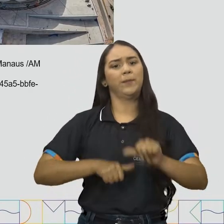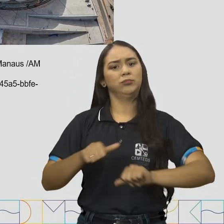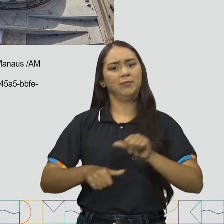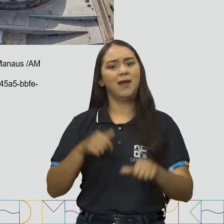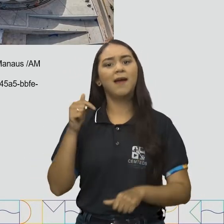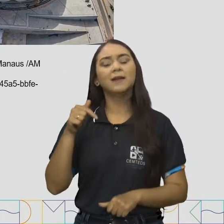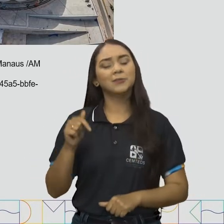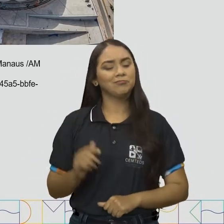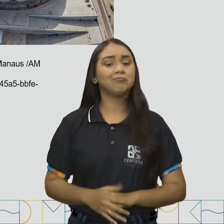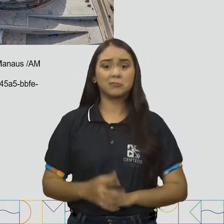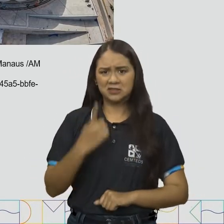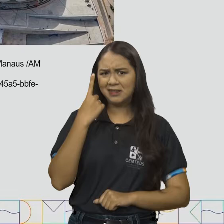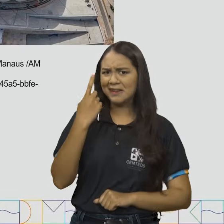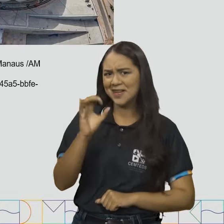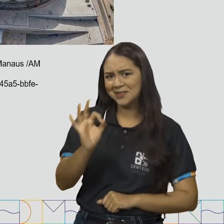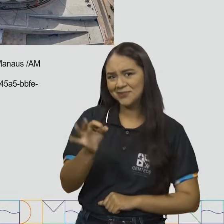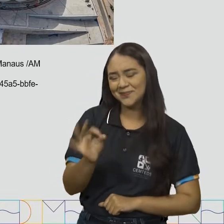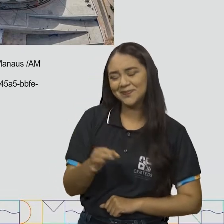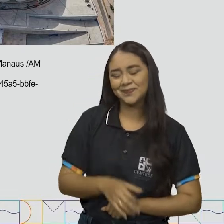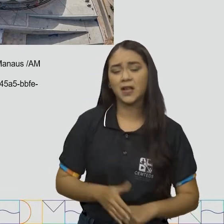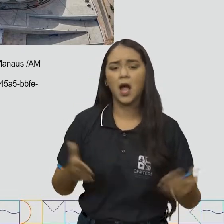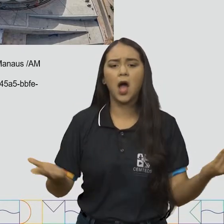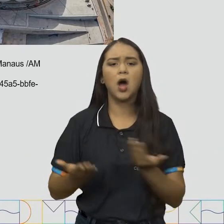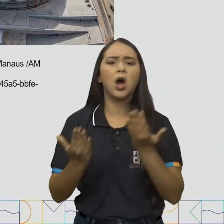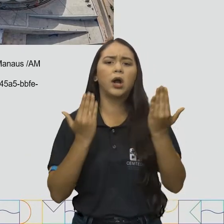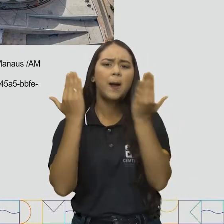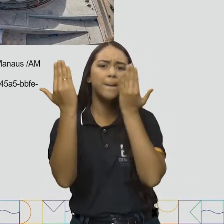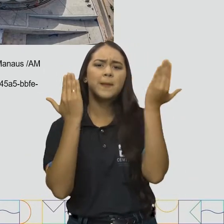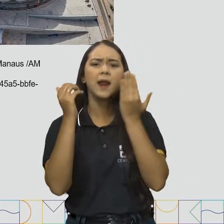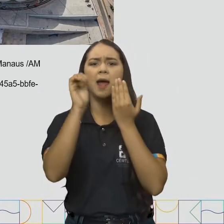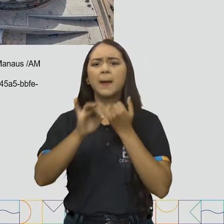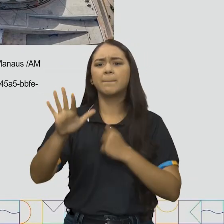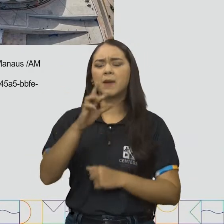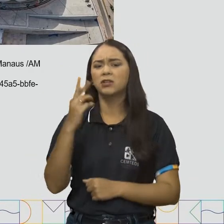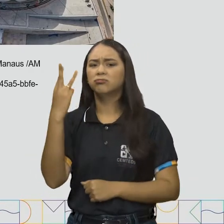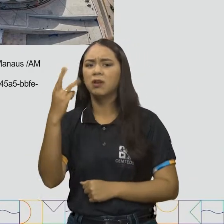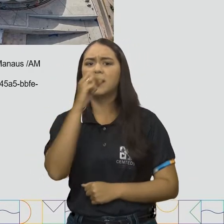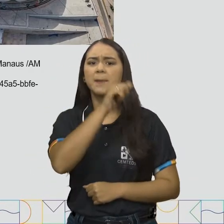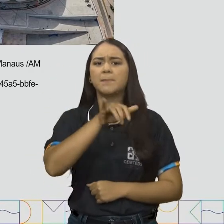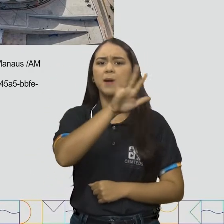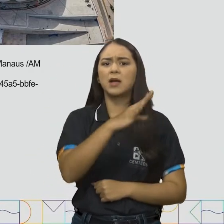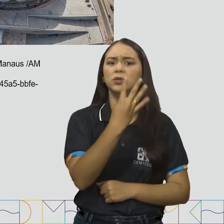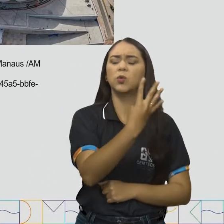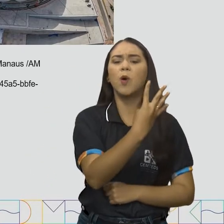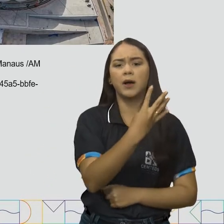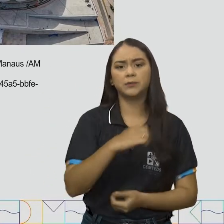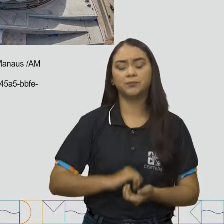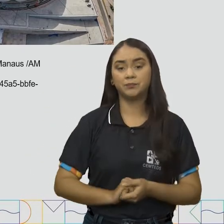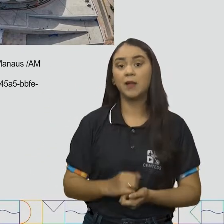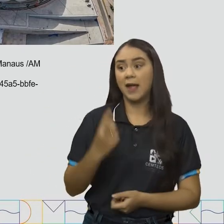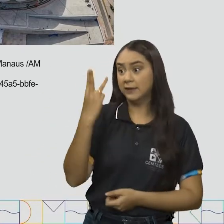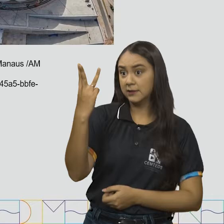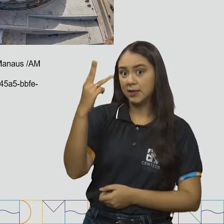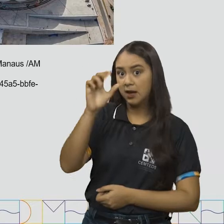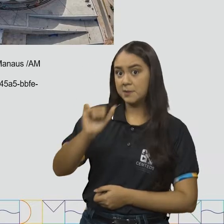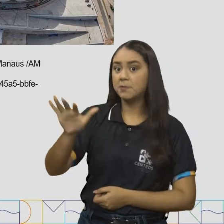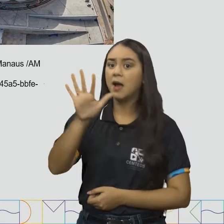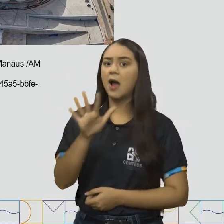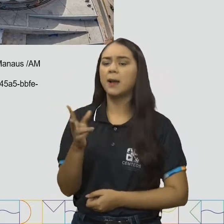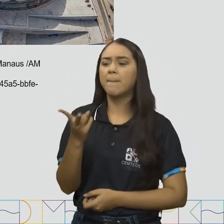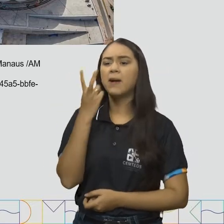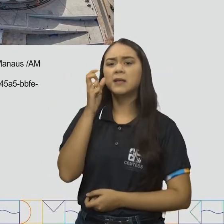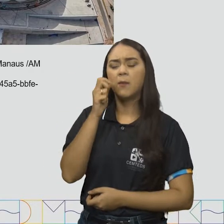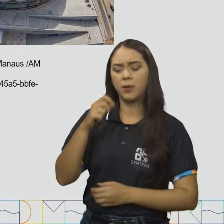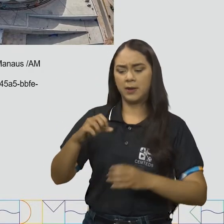cidade também. Interessante, certo? Vamos comparar as imagens 3 e 4. Na imagem 3, vemos que ao